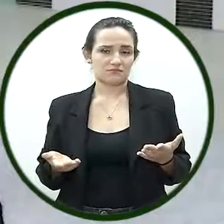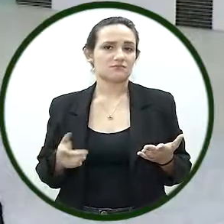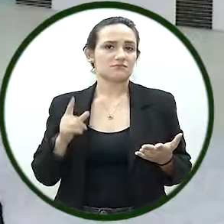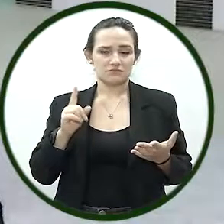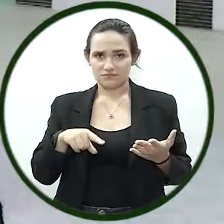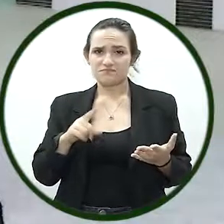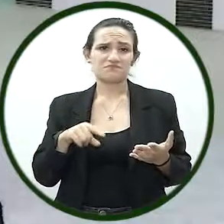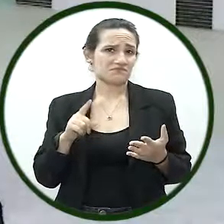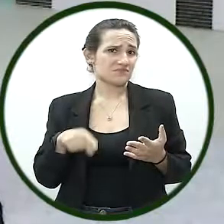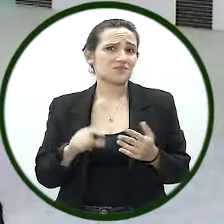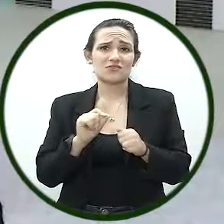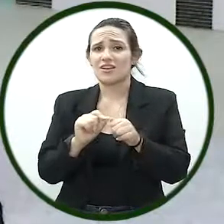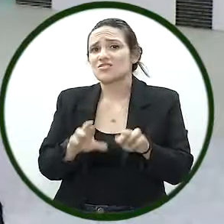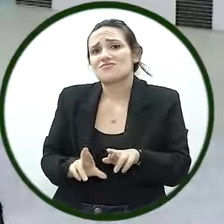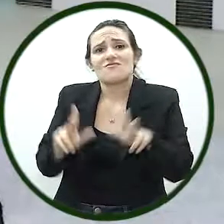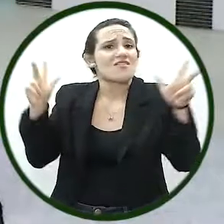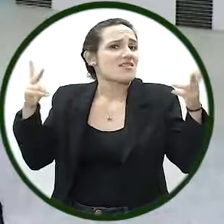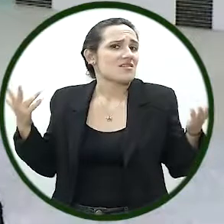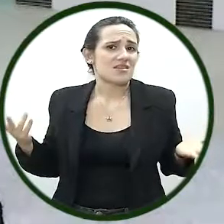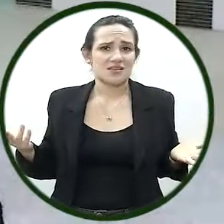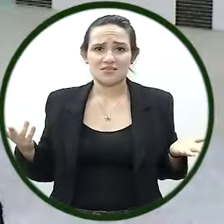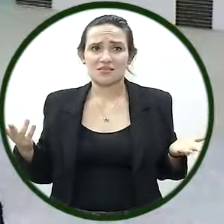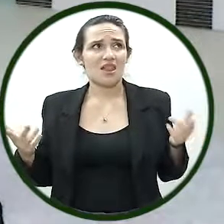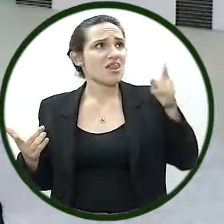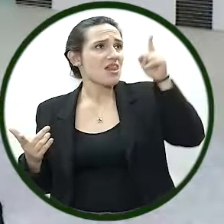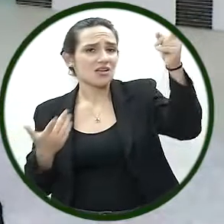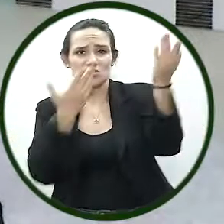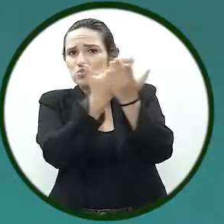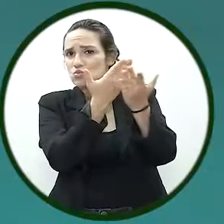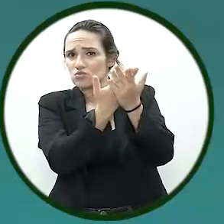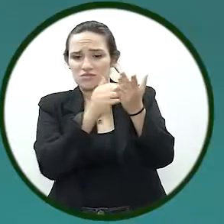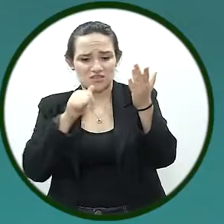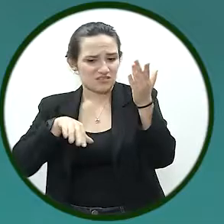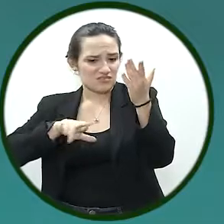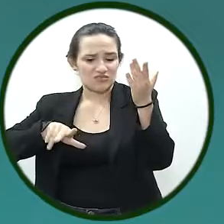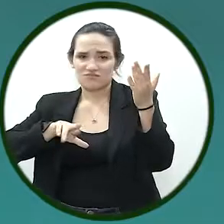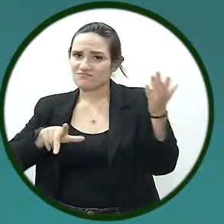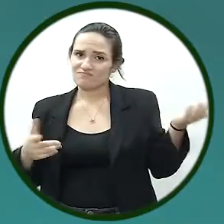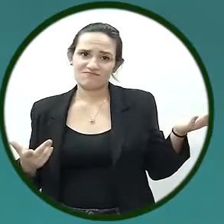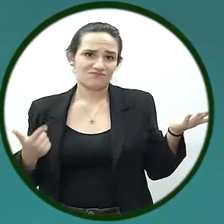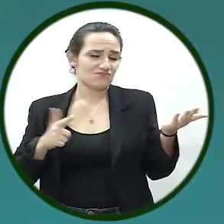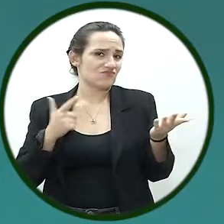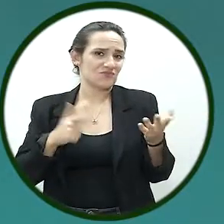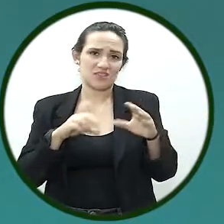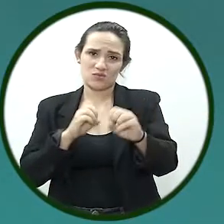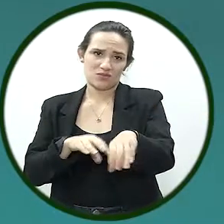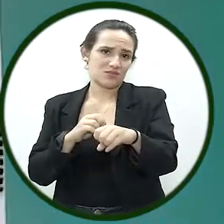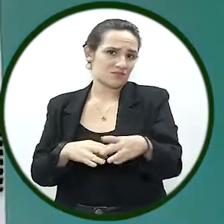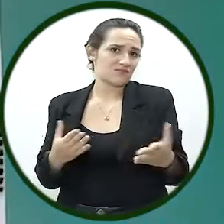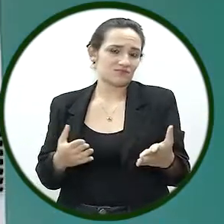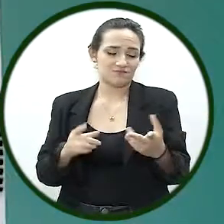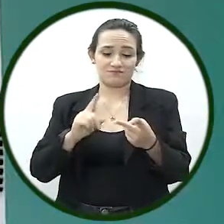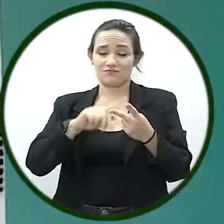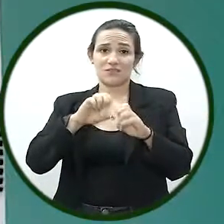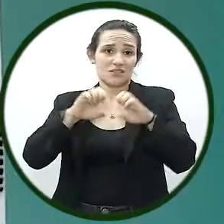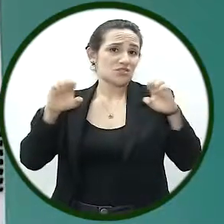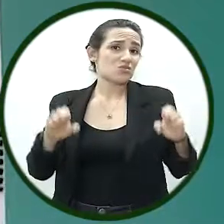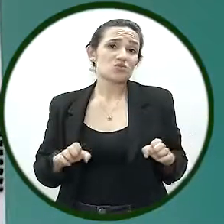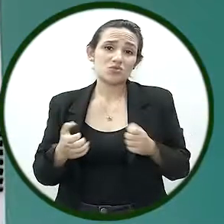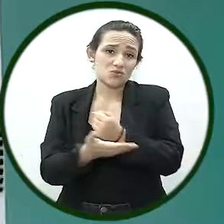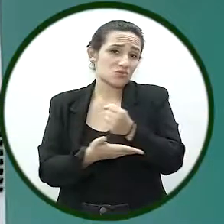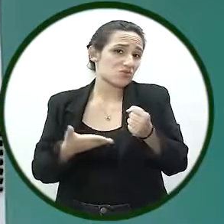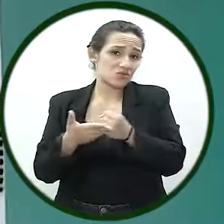para a construção humana, não é um diferencial gigantesco. Toda a nossa evolução depende da educação. A